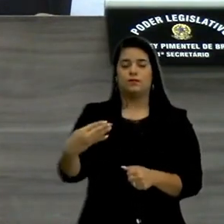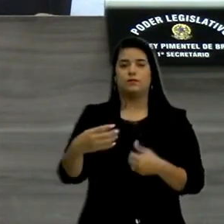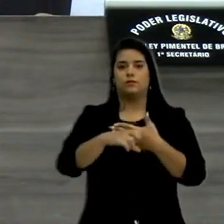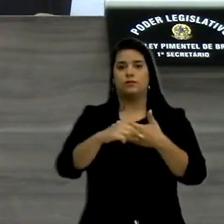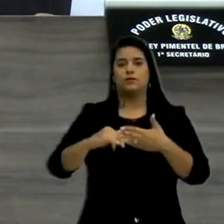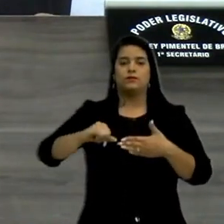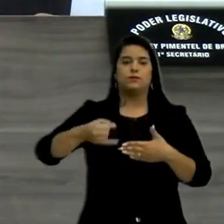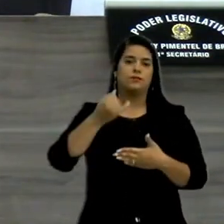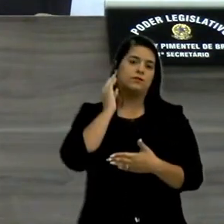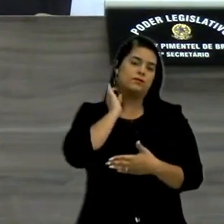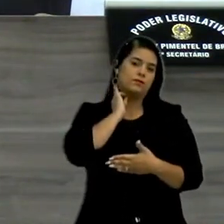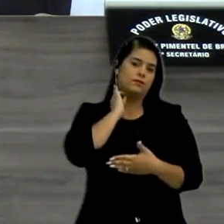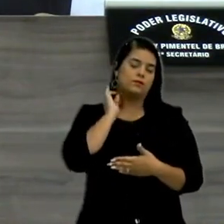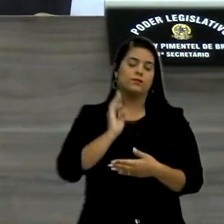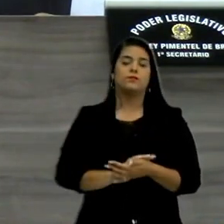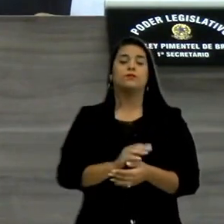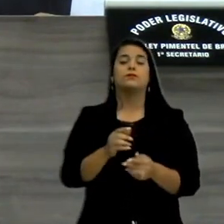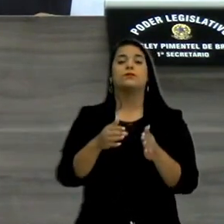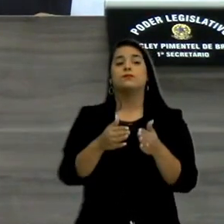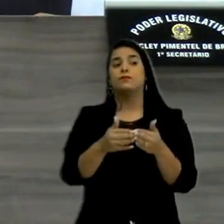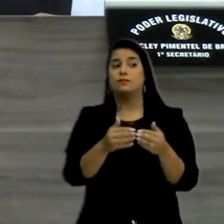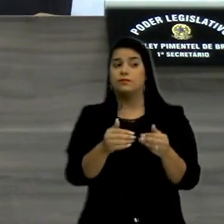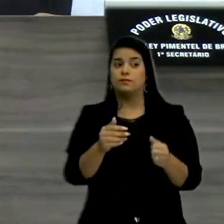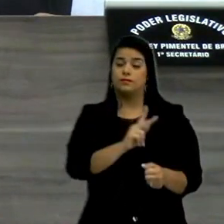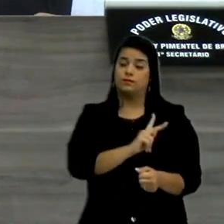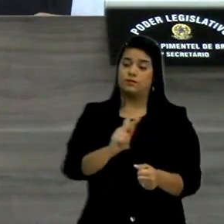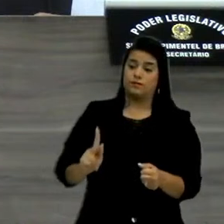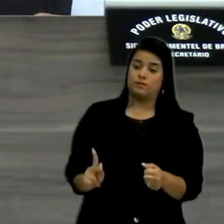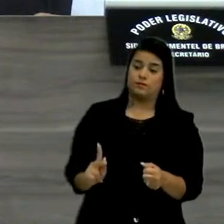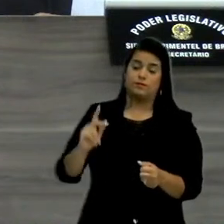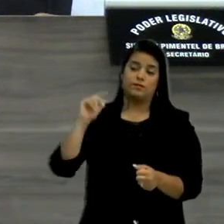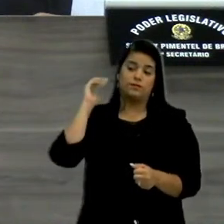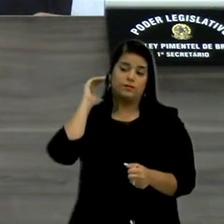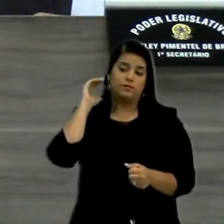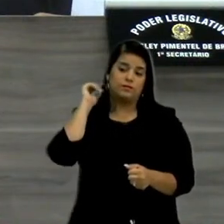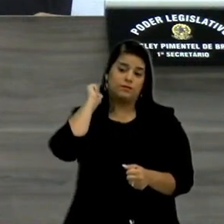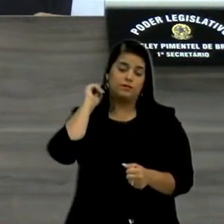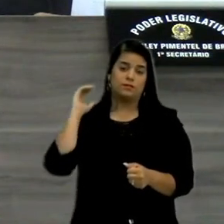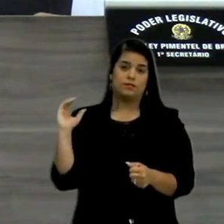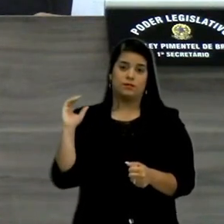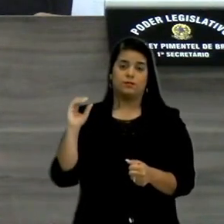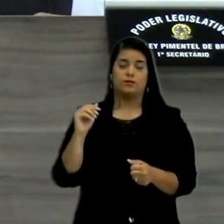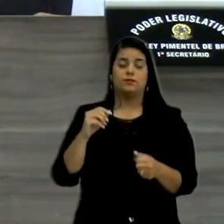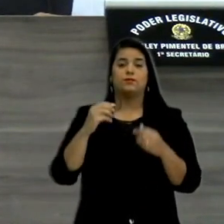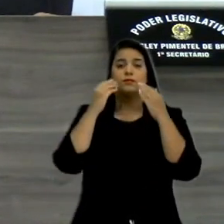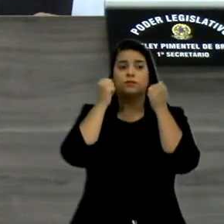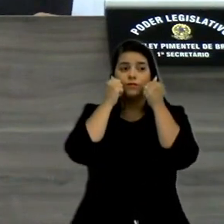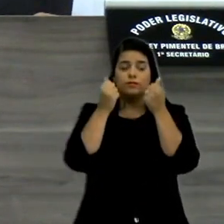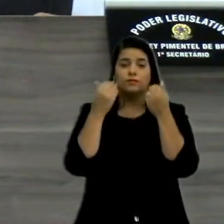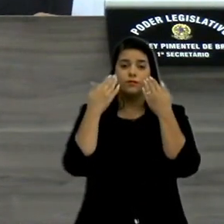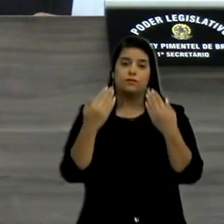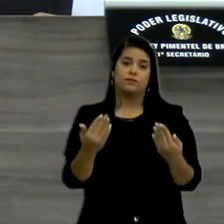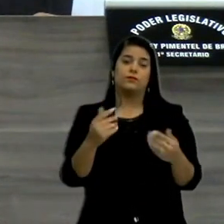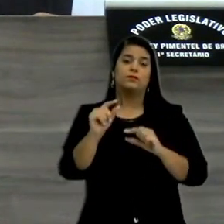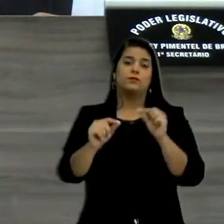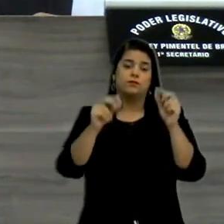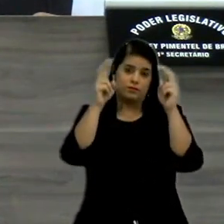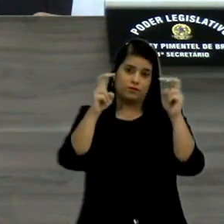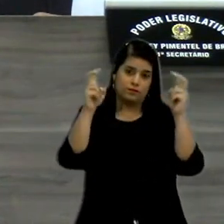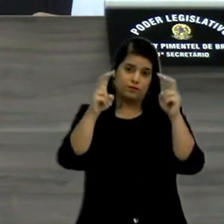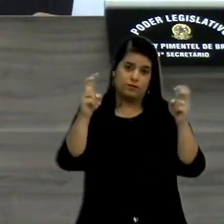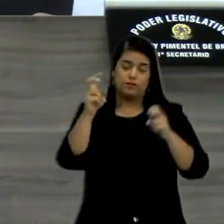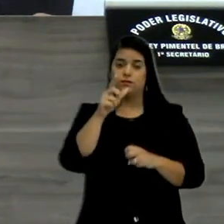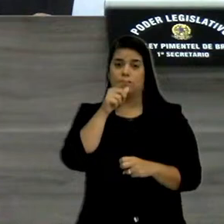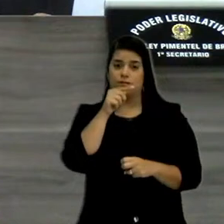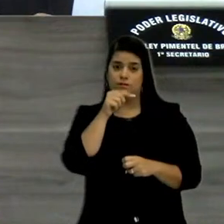João Medeiros de Oliveira, que requer ao presidente da Câmara Municipal que proceda com a realização de uma audiência pública para tratar a respeito do abastecimento